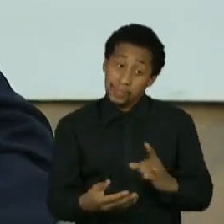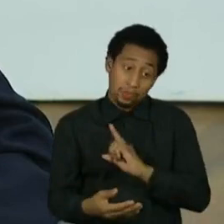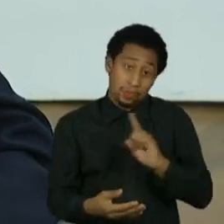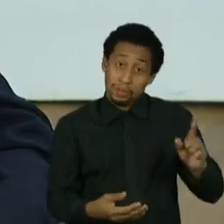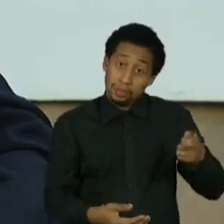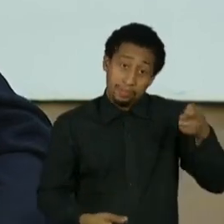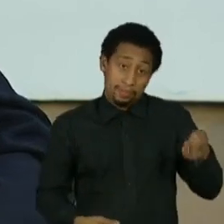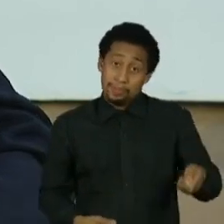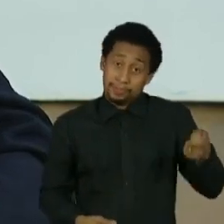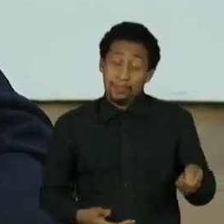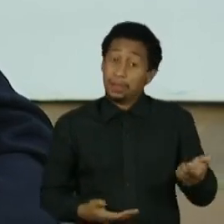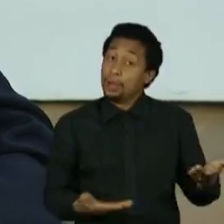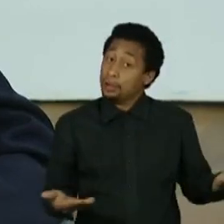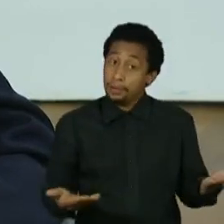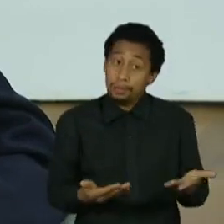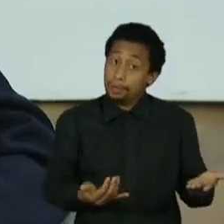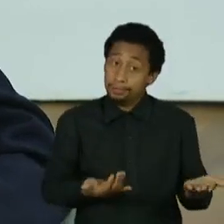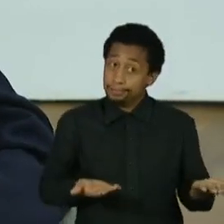a um julgamento